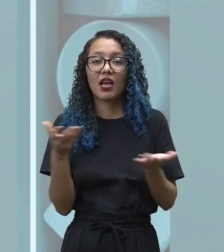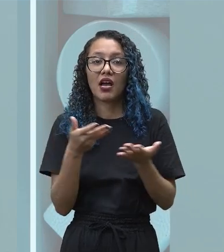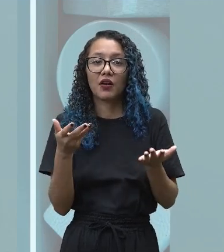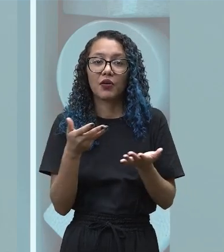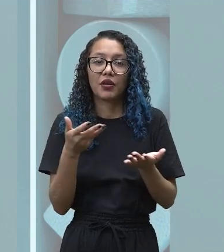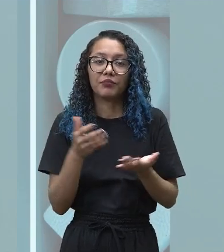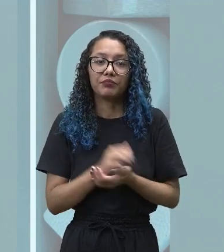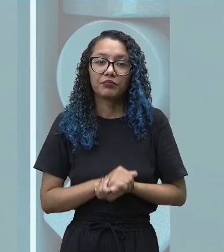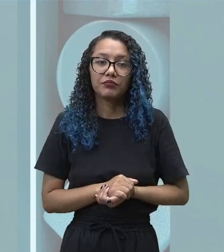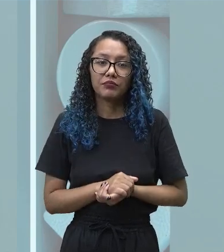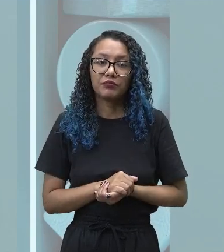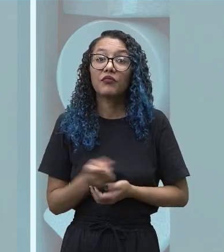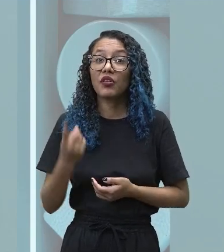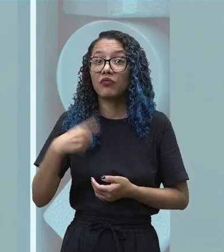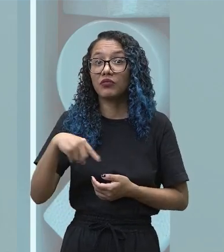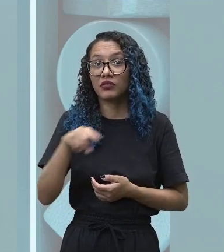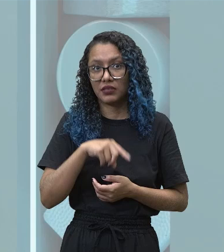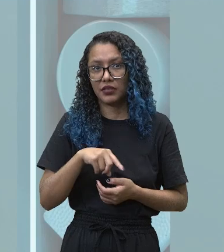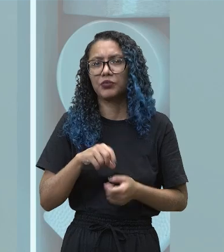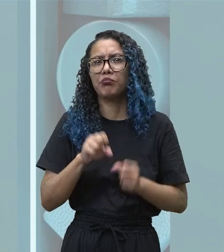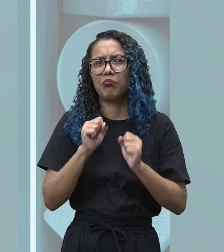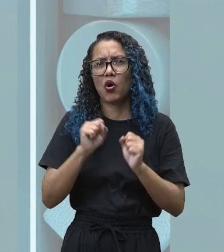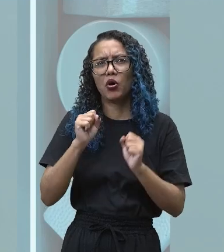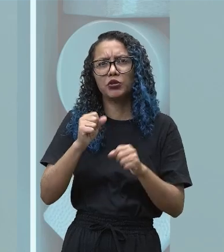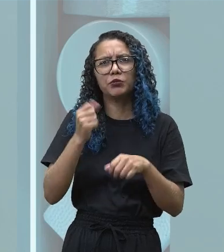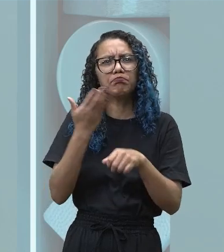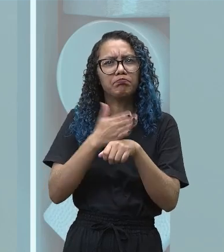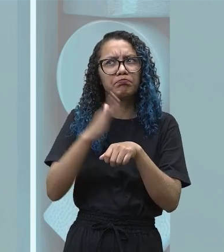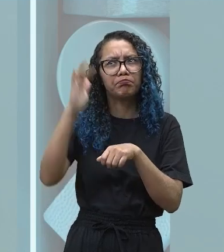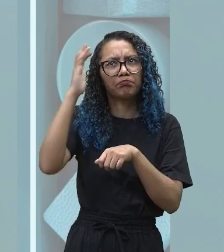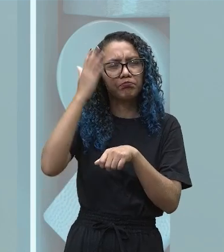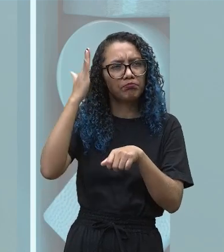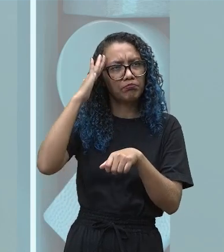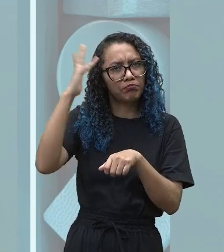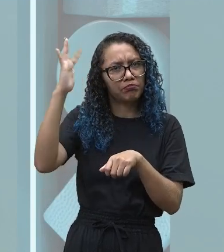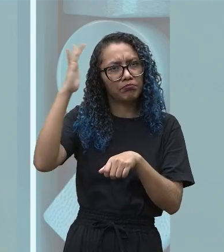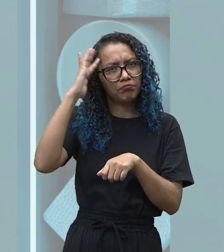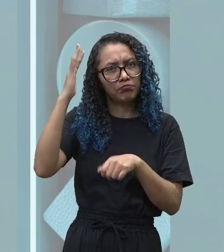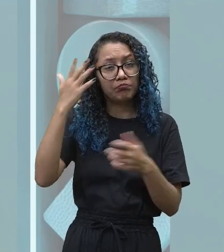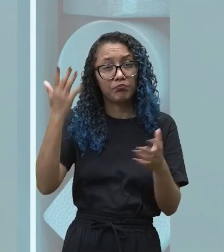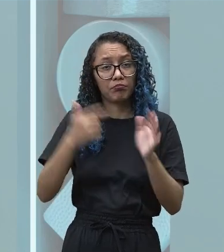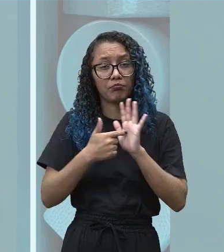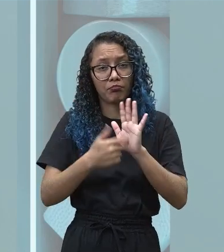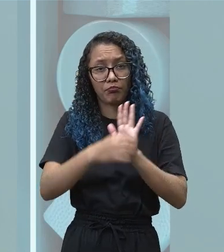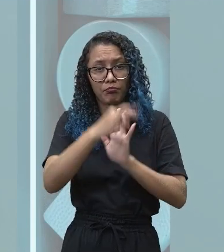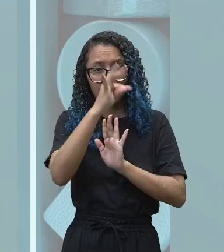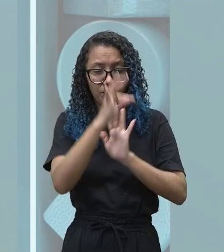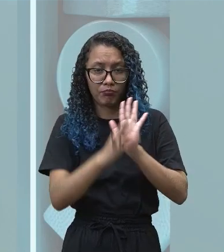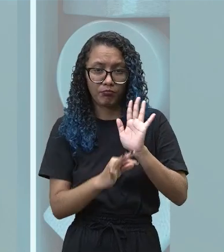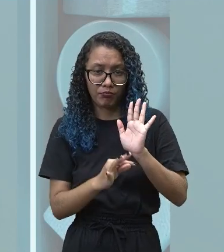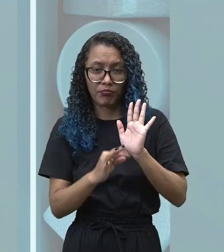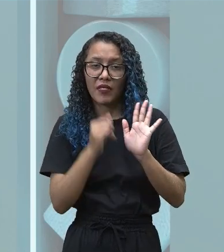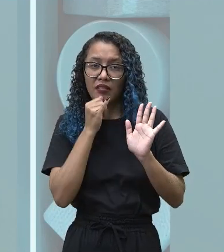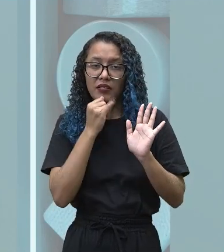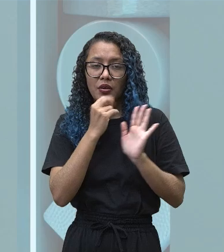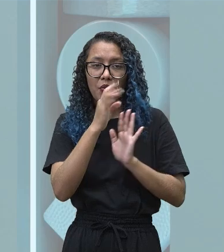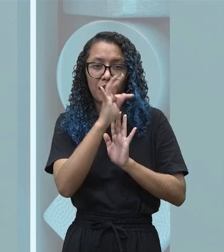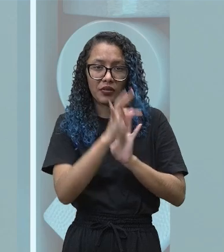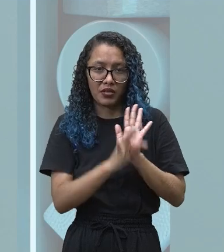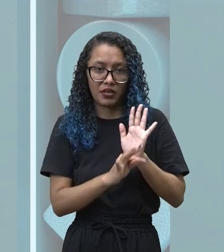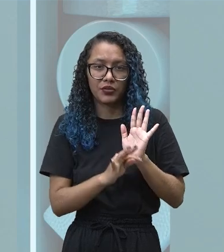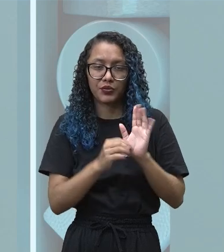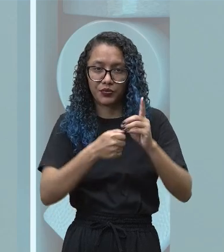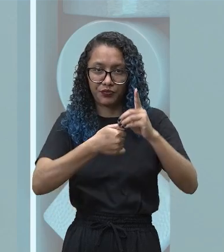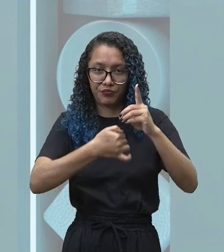uso dessa imaginação enquanto vocês escutam o nosso texto, né? Um exemplo aqui de texto